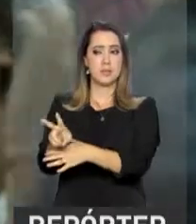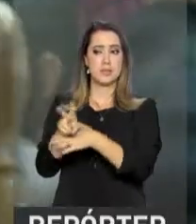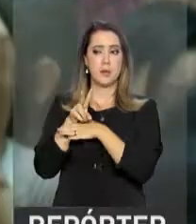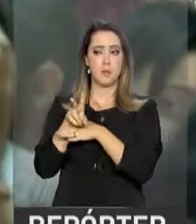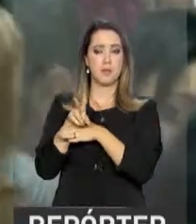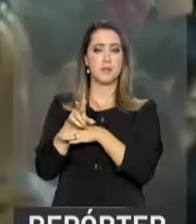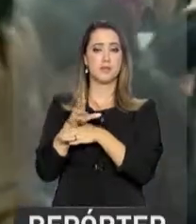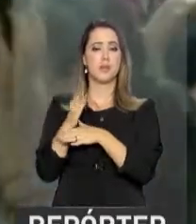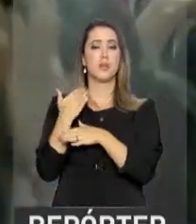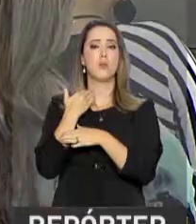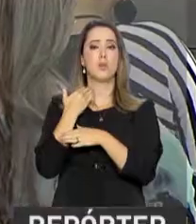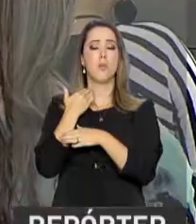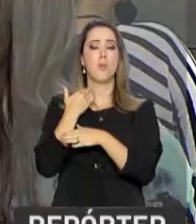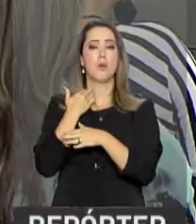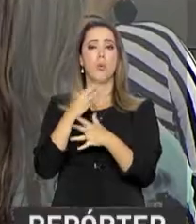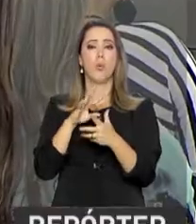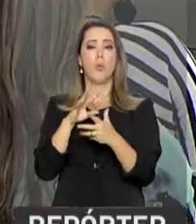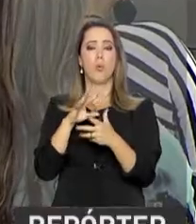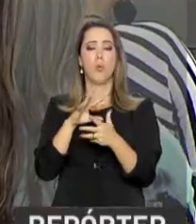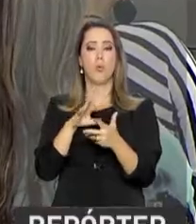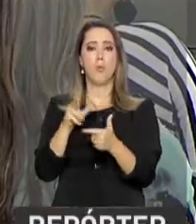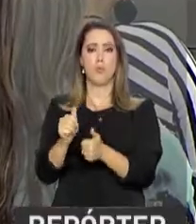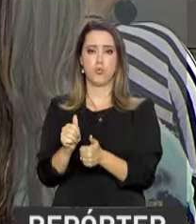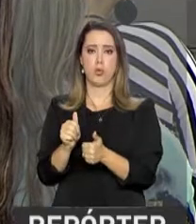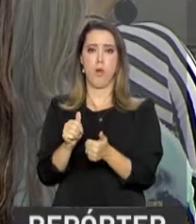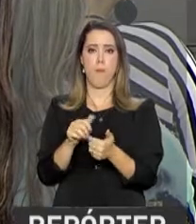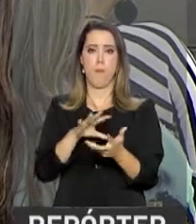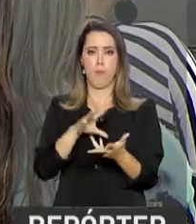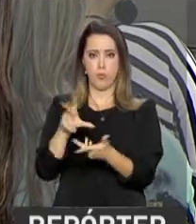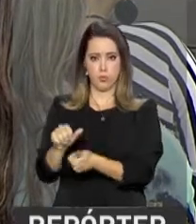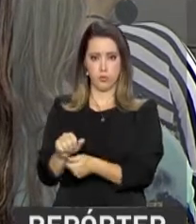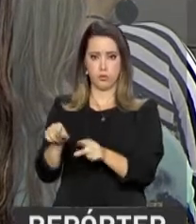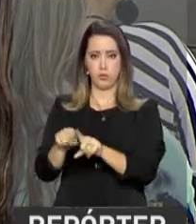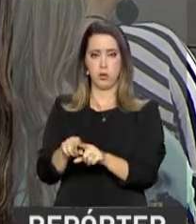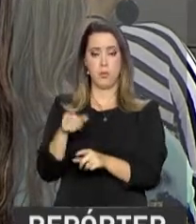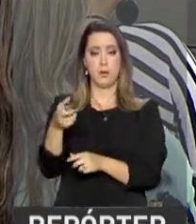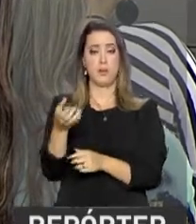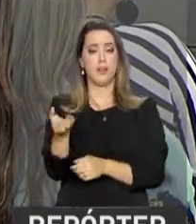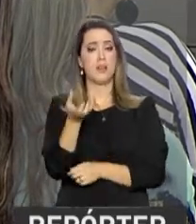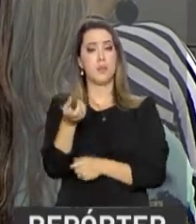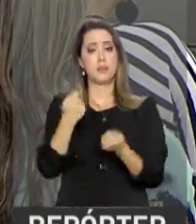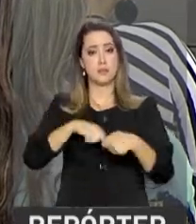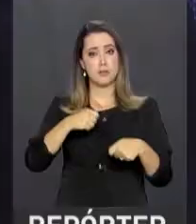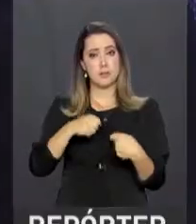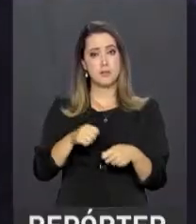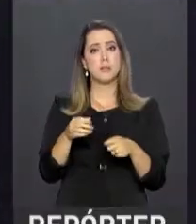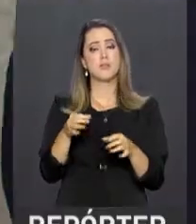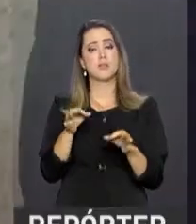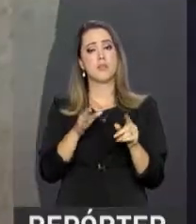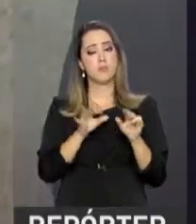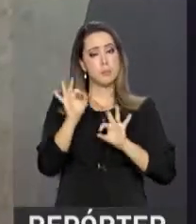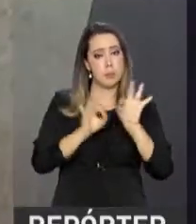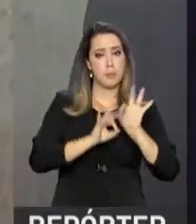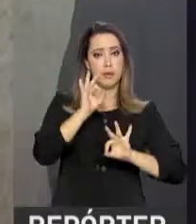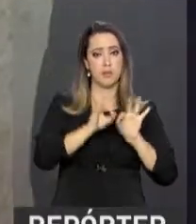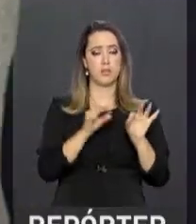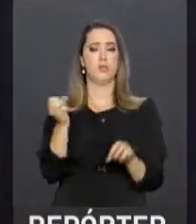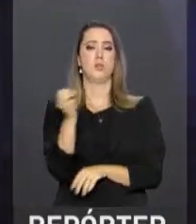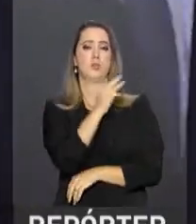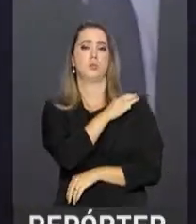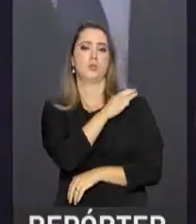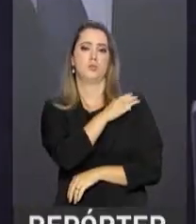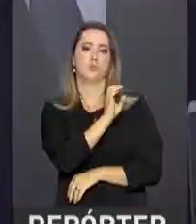junto ao banco mundial a meta é investir na implantação do novo ensino médio nos estados as iniciativas que vão